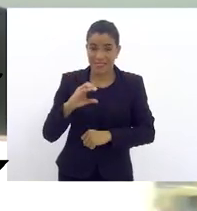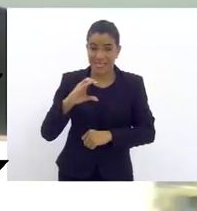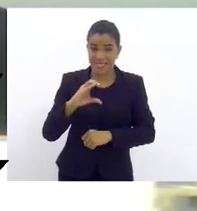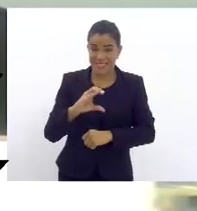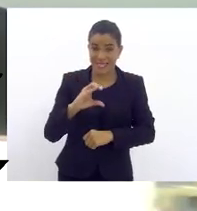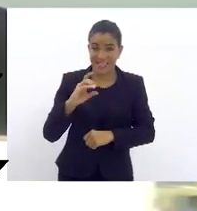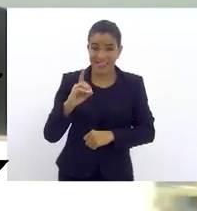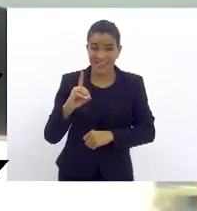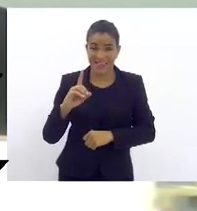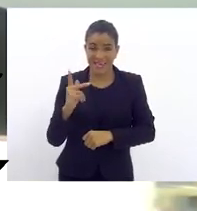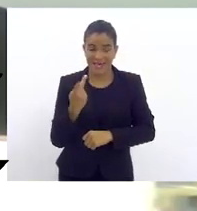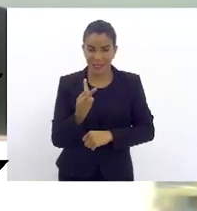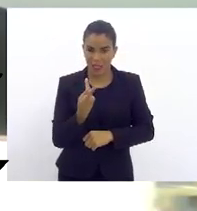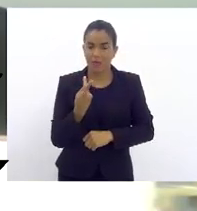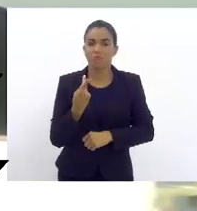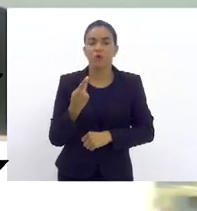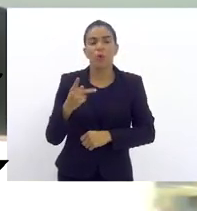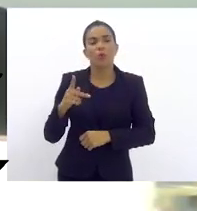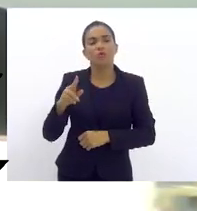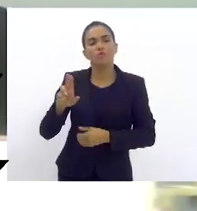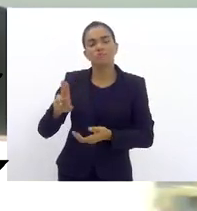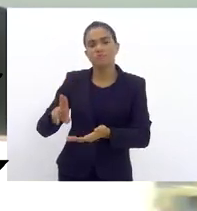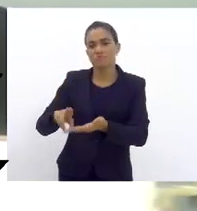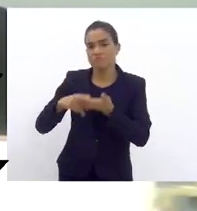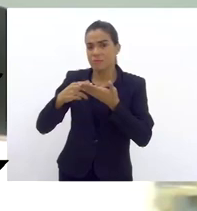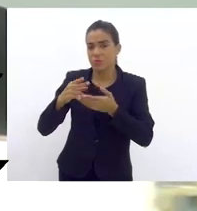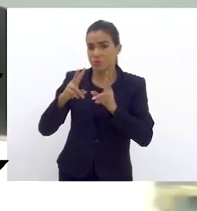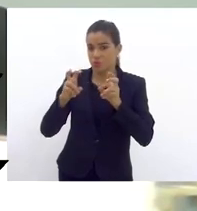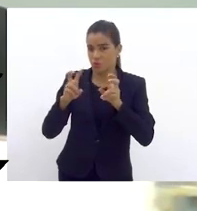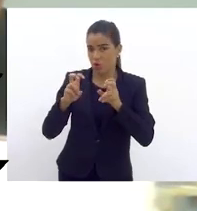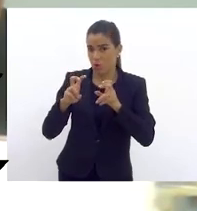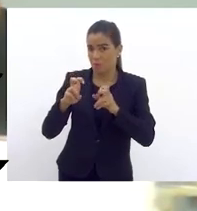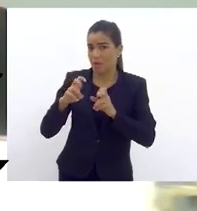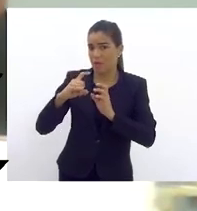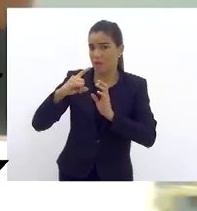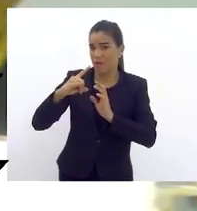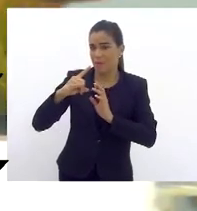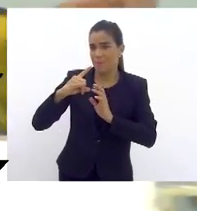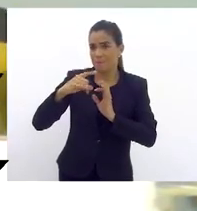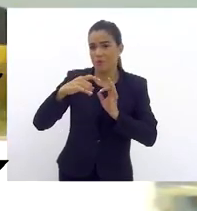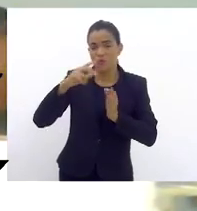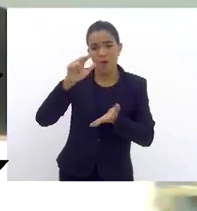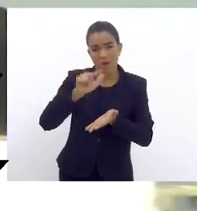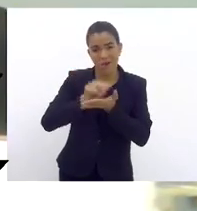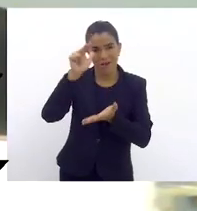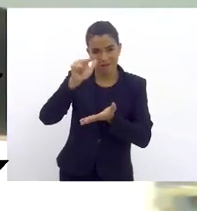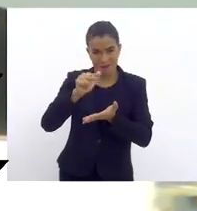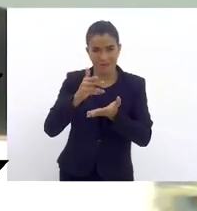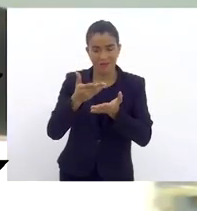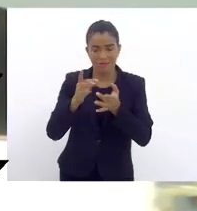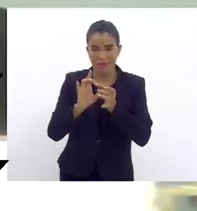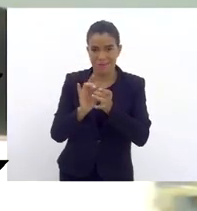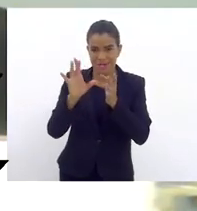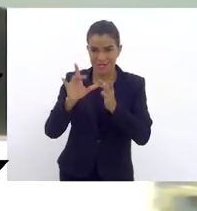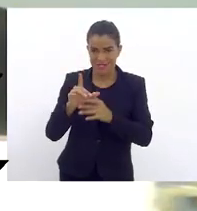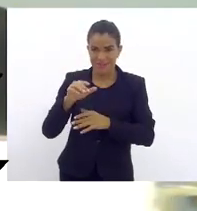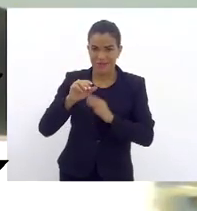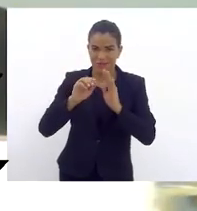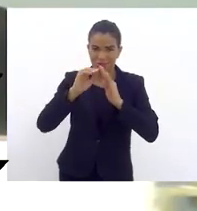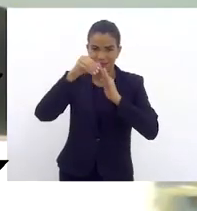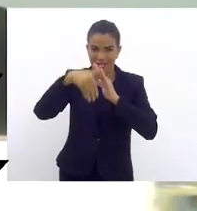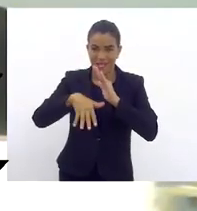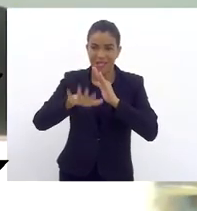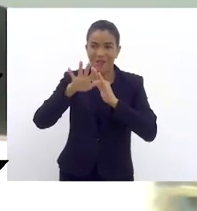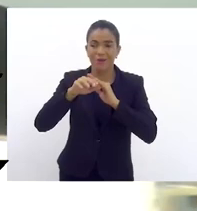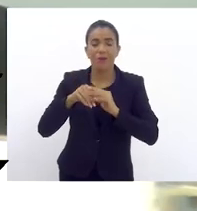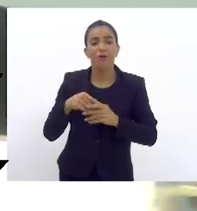teve uma chegou uma questão sobre a regularização dos terreiros que formalização porque E aí a necessidade